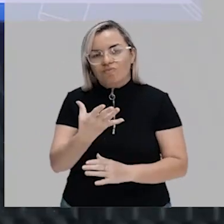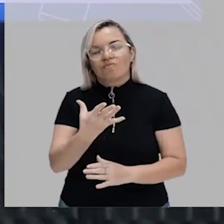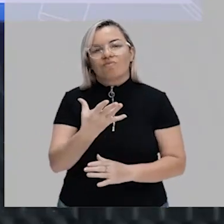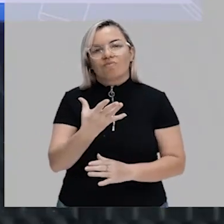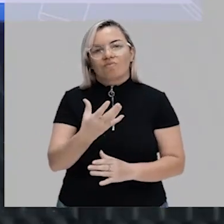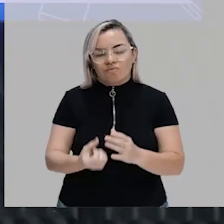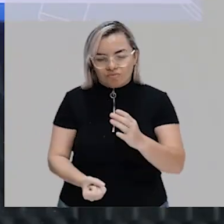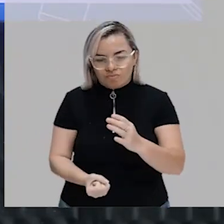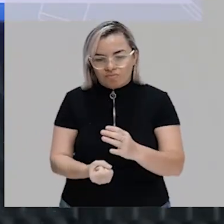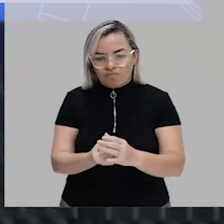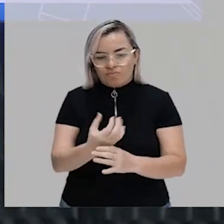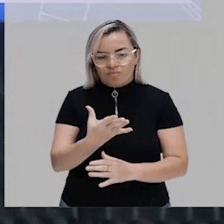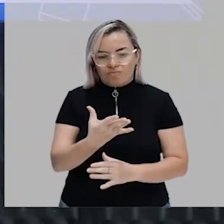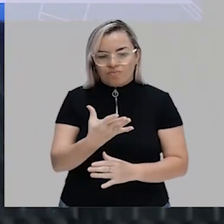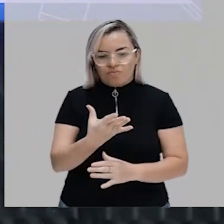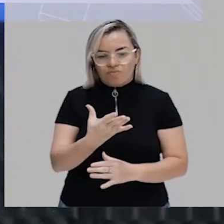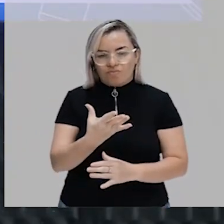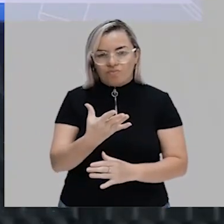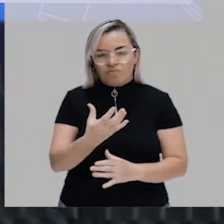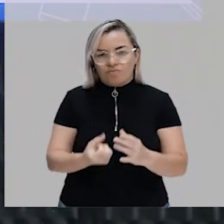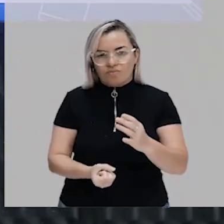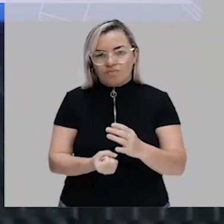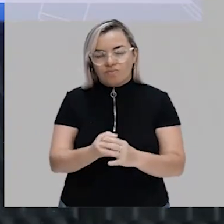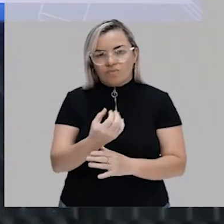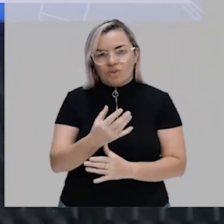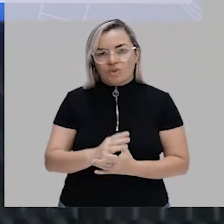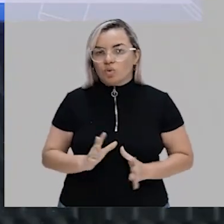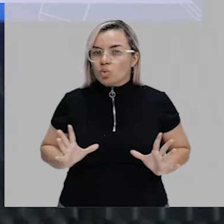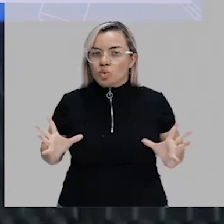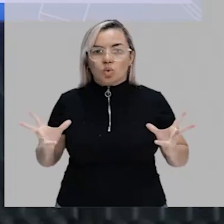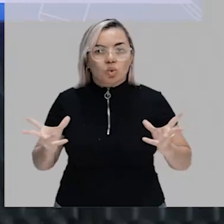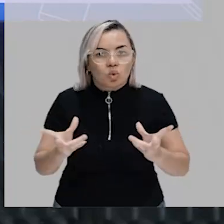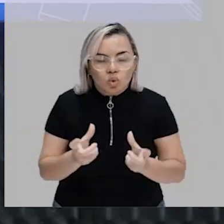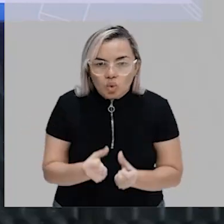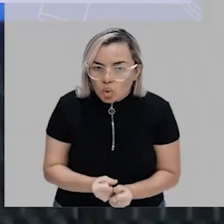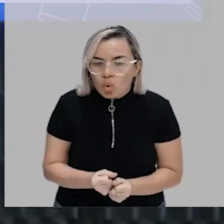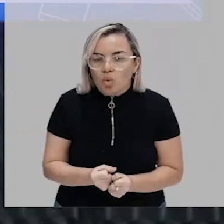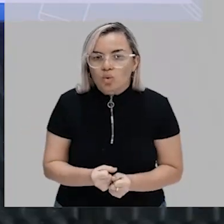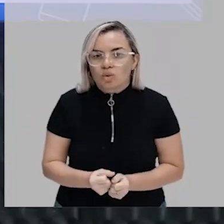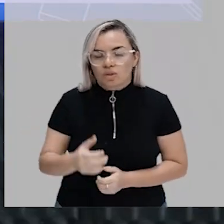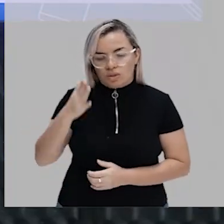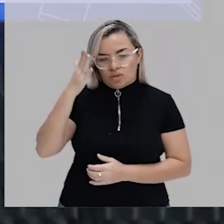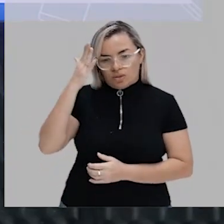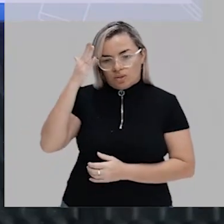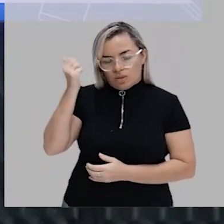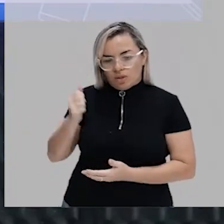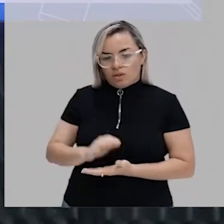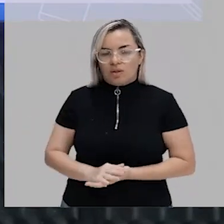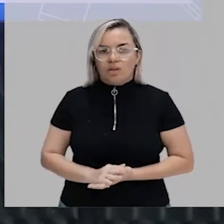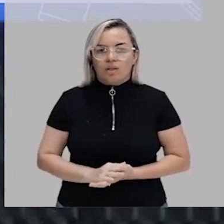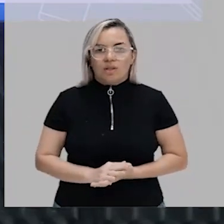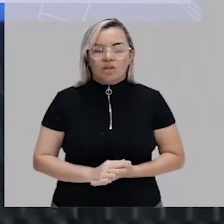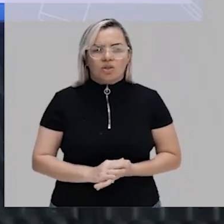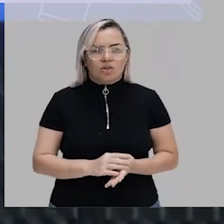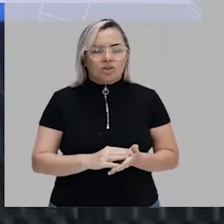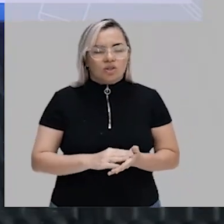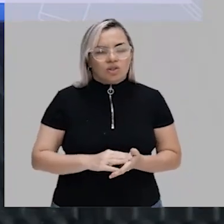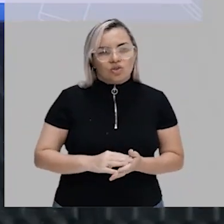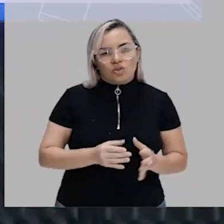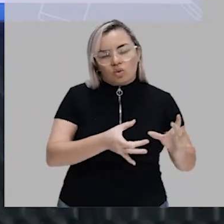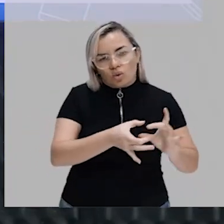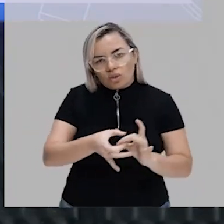é oriundo da generalização de eventos ou de